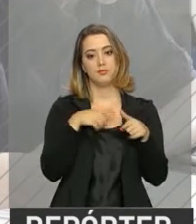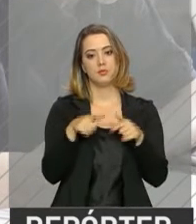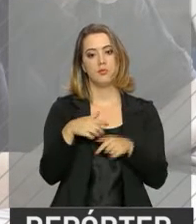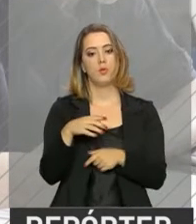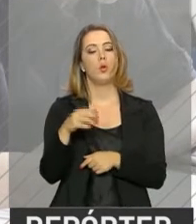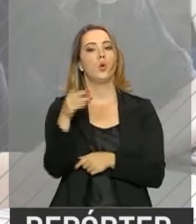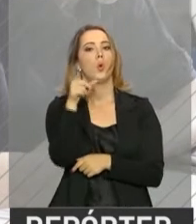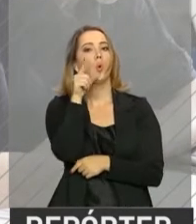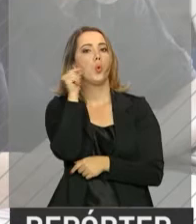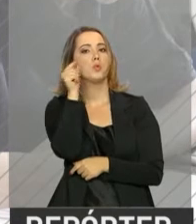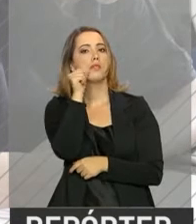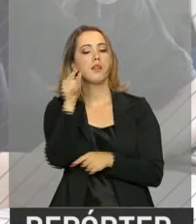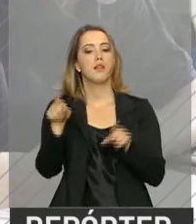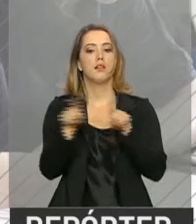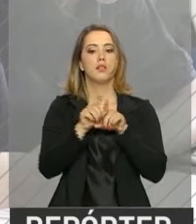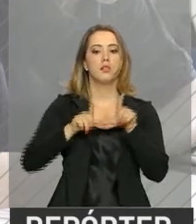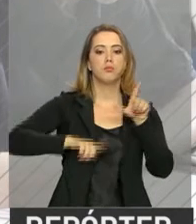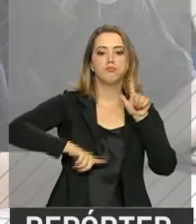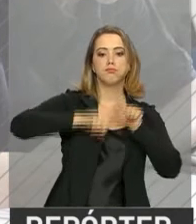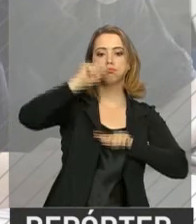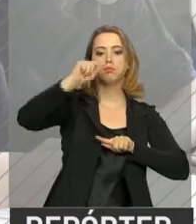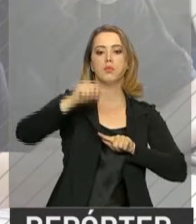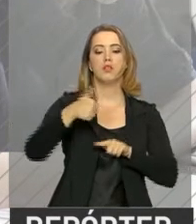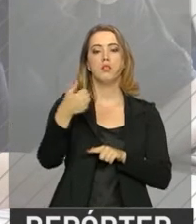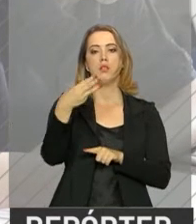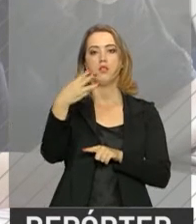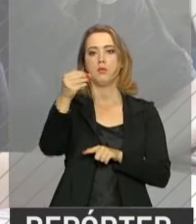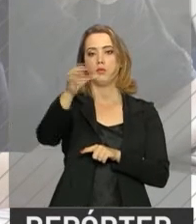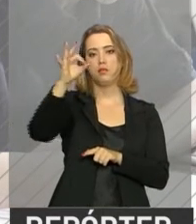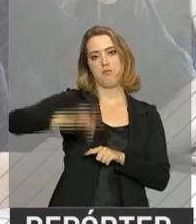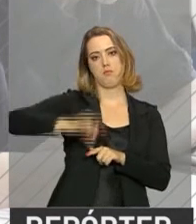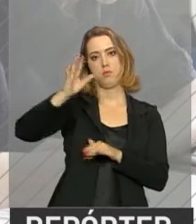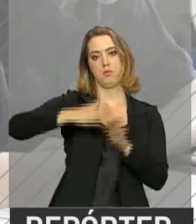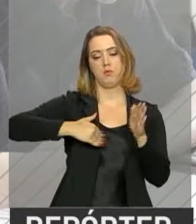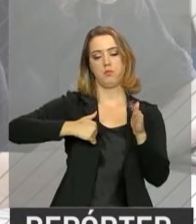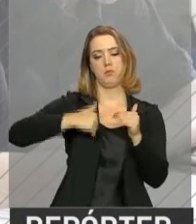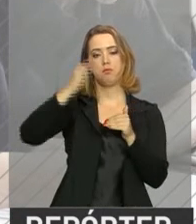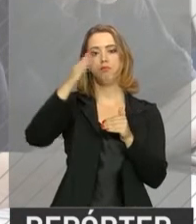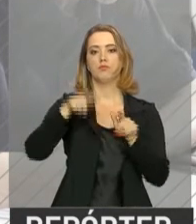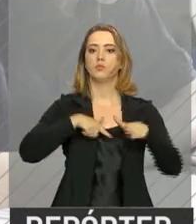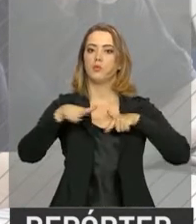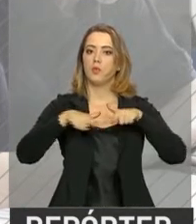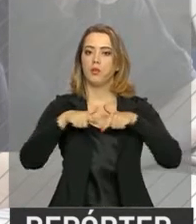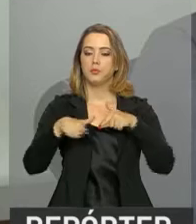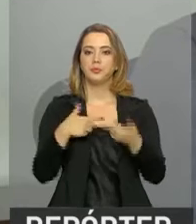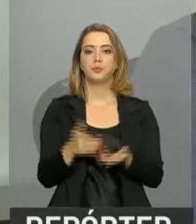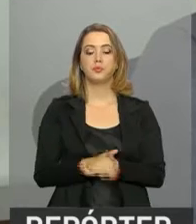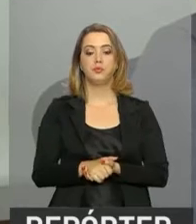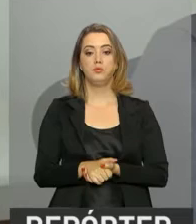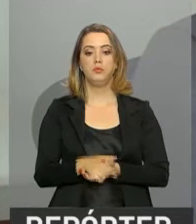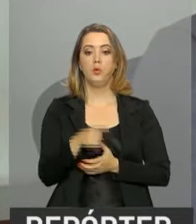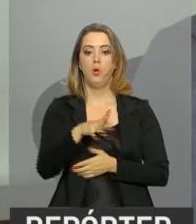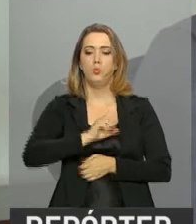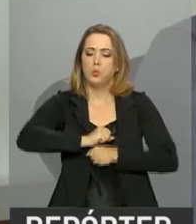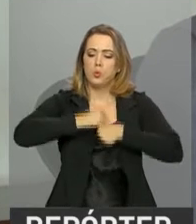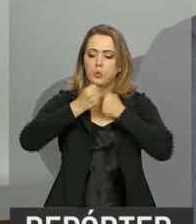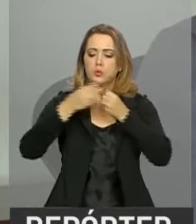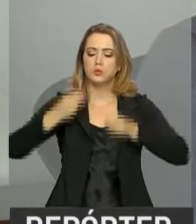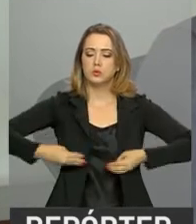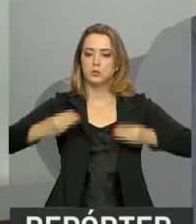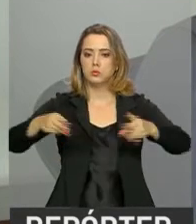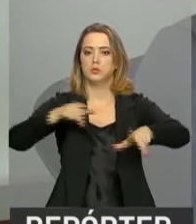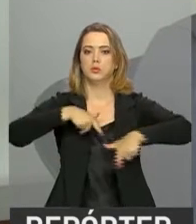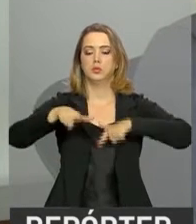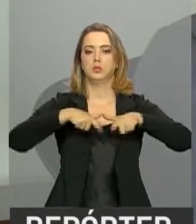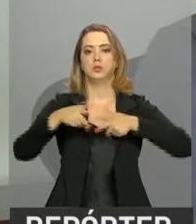contratações já em minas gerais foram mais de 15 mil novos jovens aprendizes este ano um esforço que o ministério do trabalho